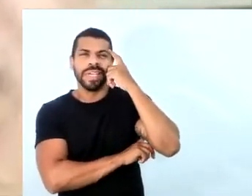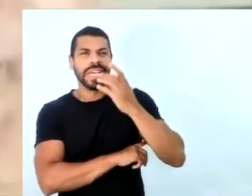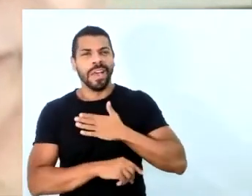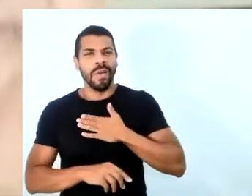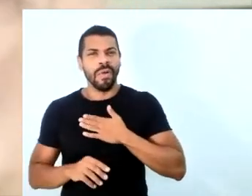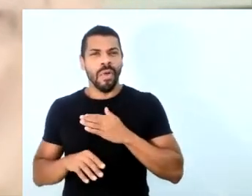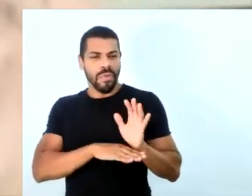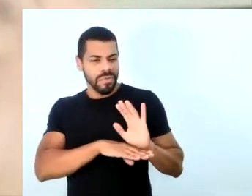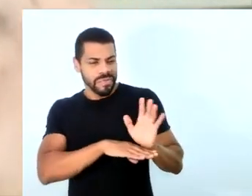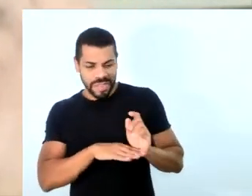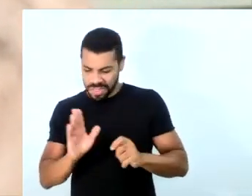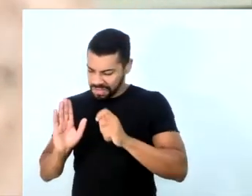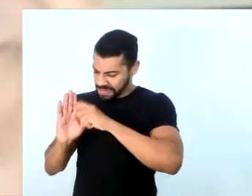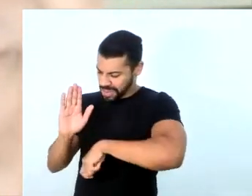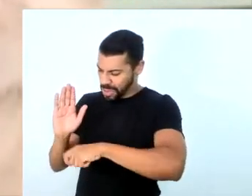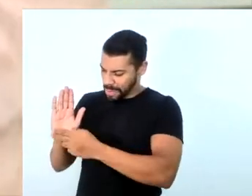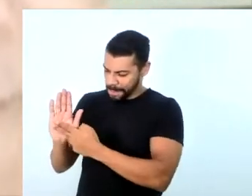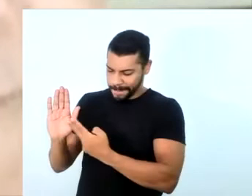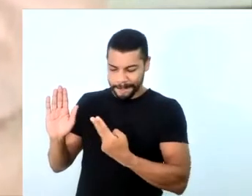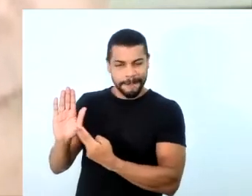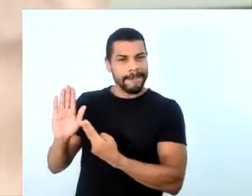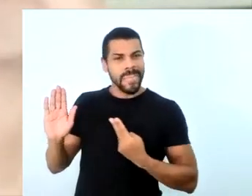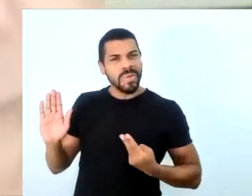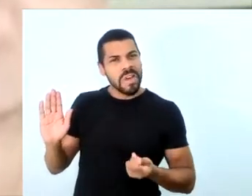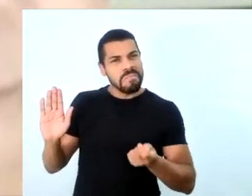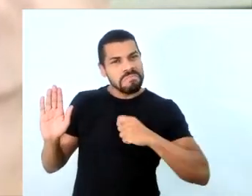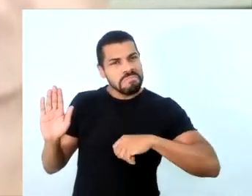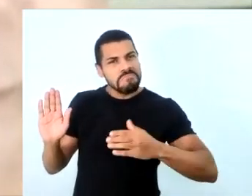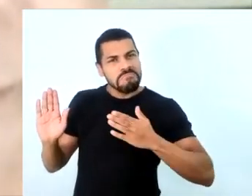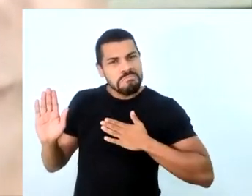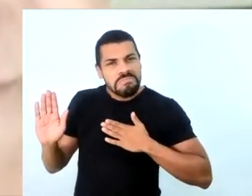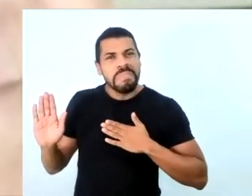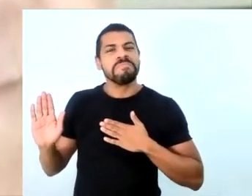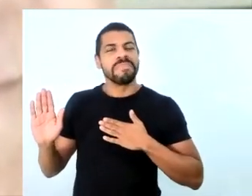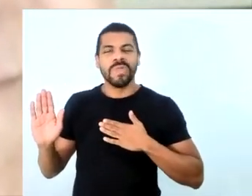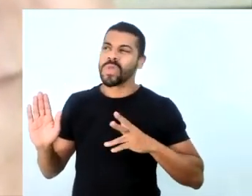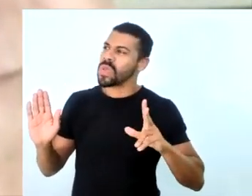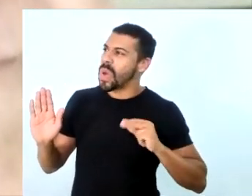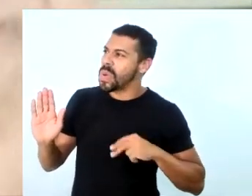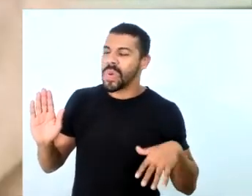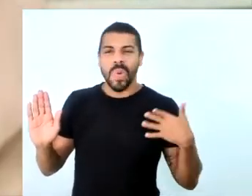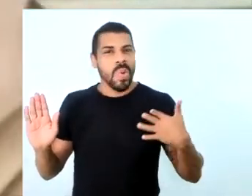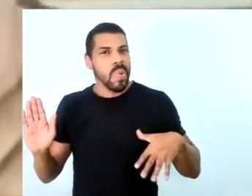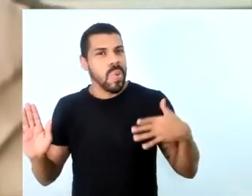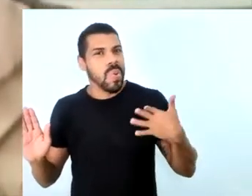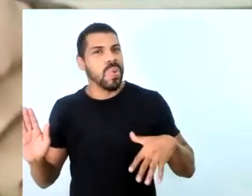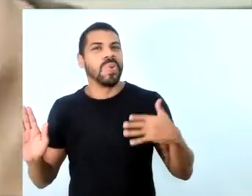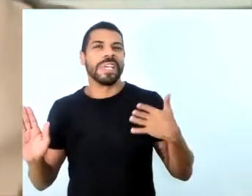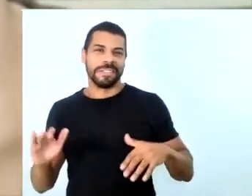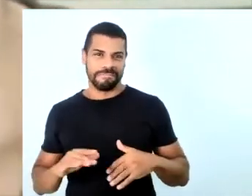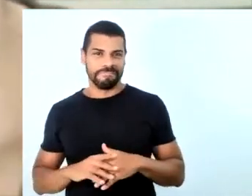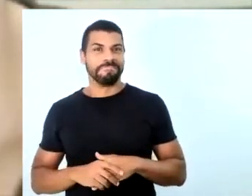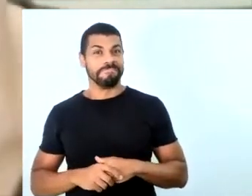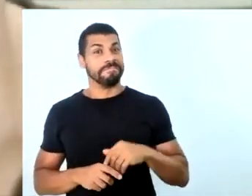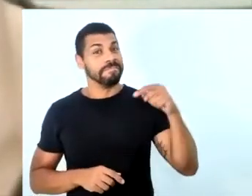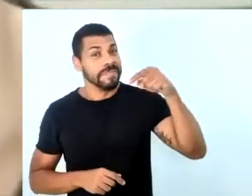assinar direção, assinar roteiro, saber que aquela ideia saiu, sabe, da minha